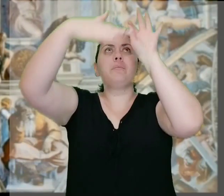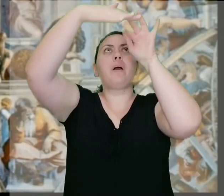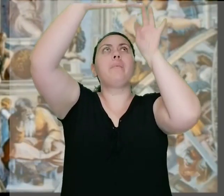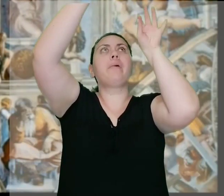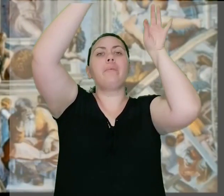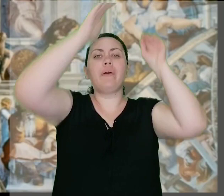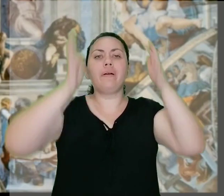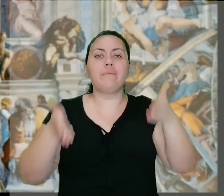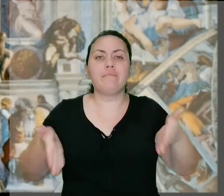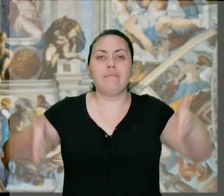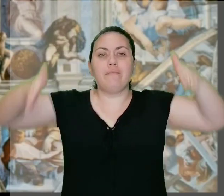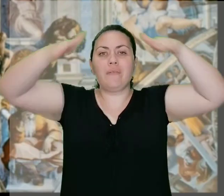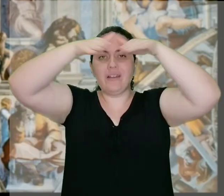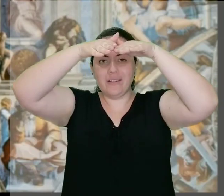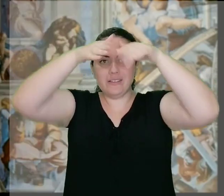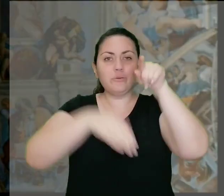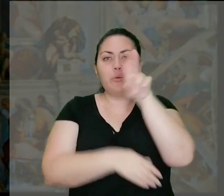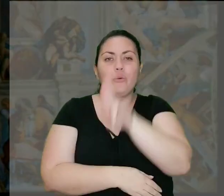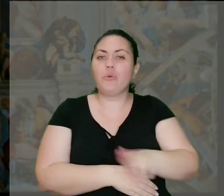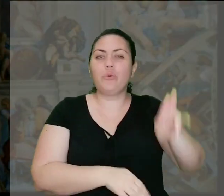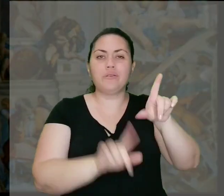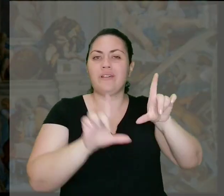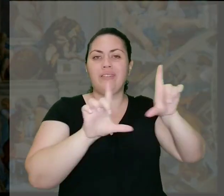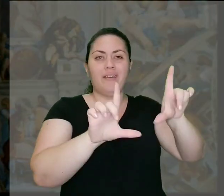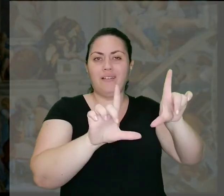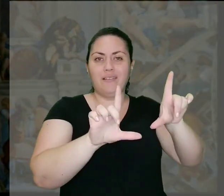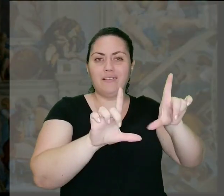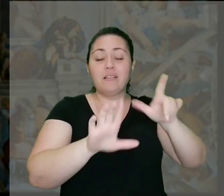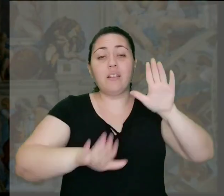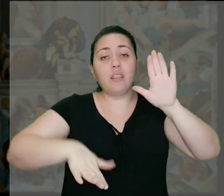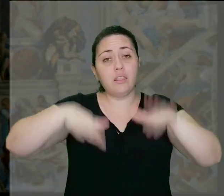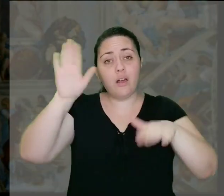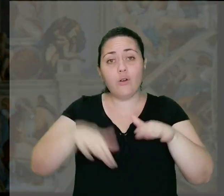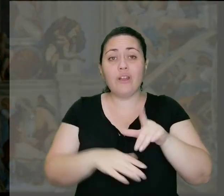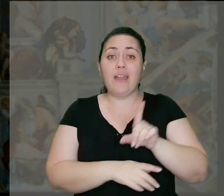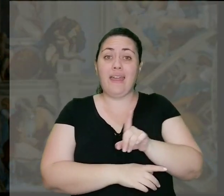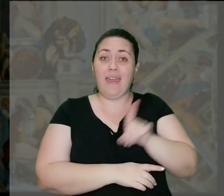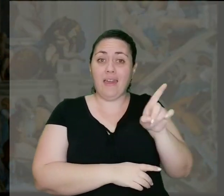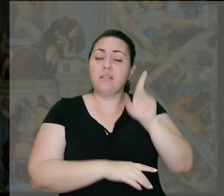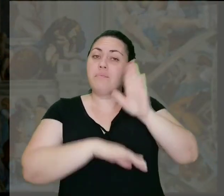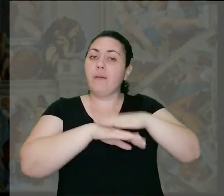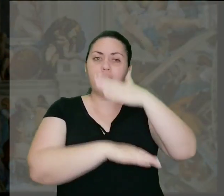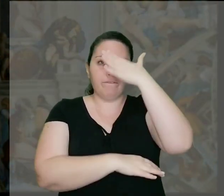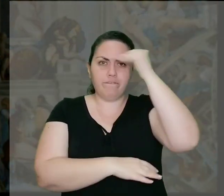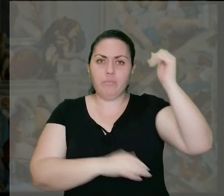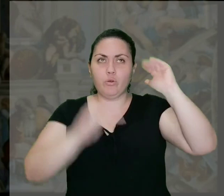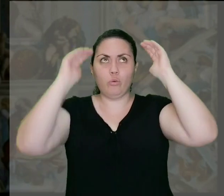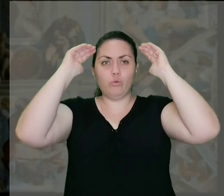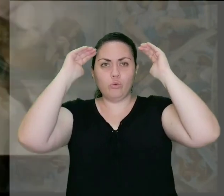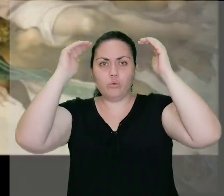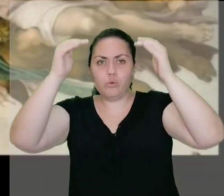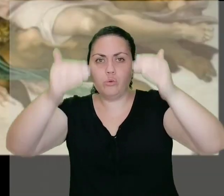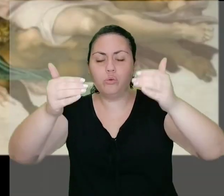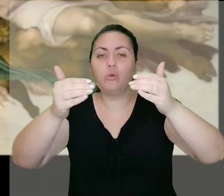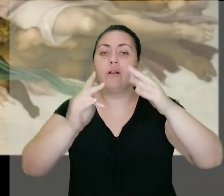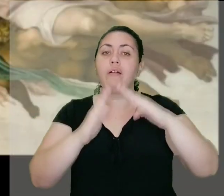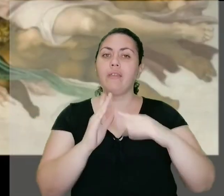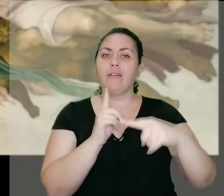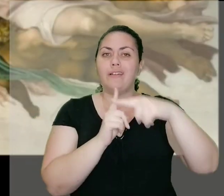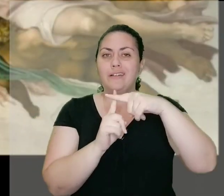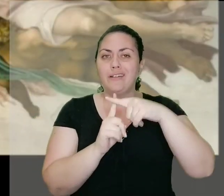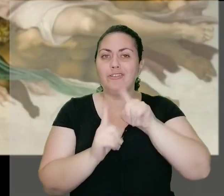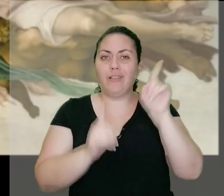uma parede ou de um teto, em vez de usar uma tela. Este talvez seja o afresco mais famoso do teto da Capela Sistina, do